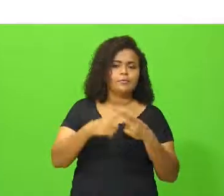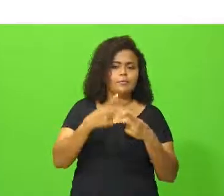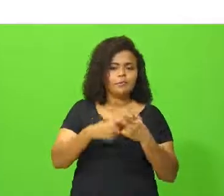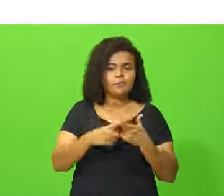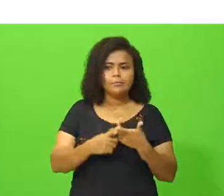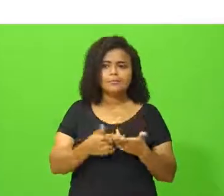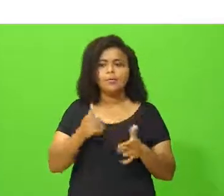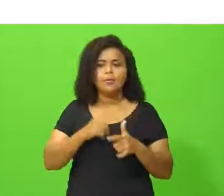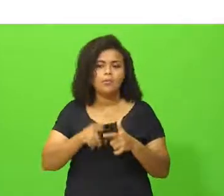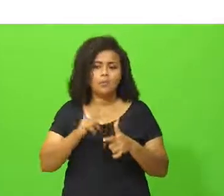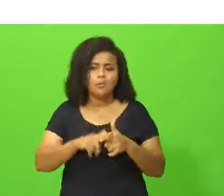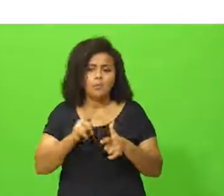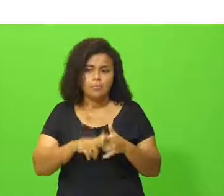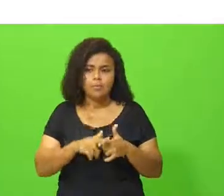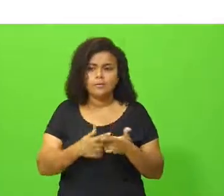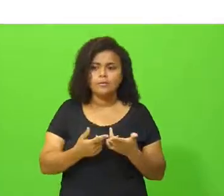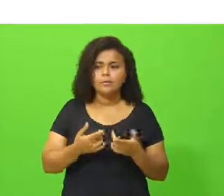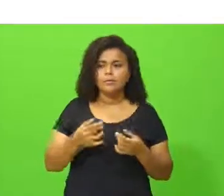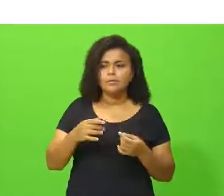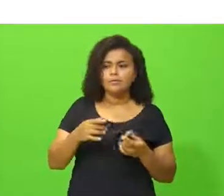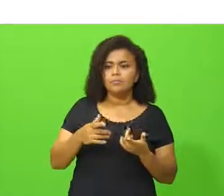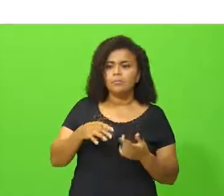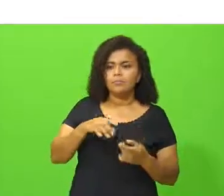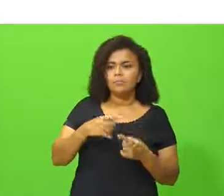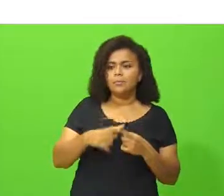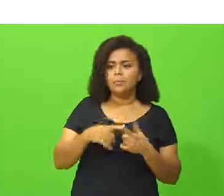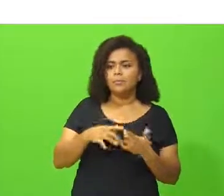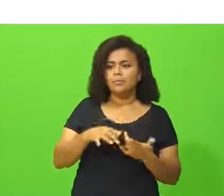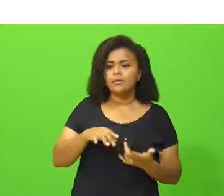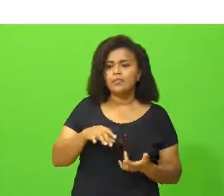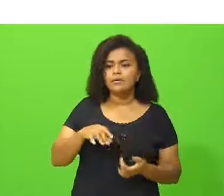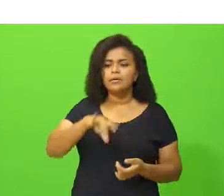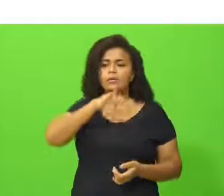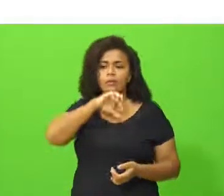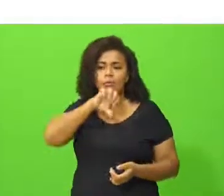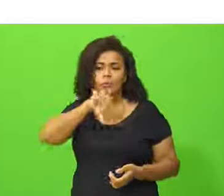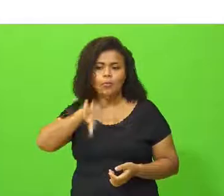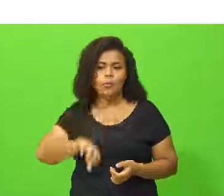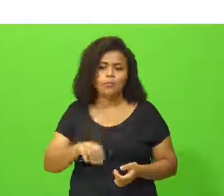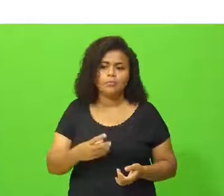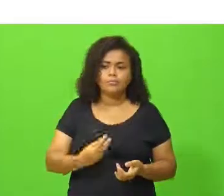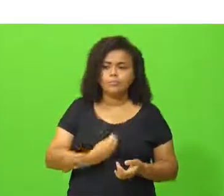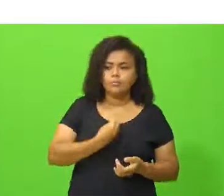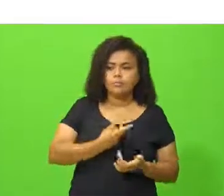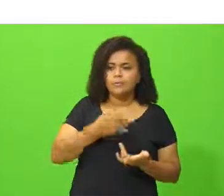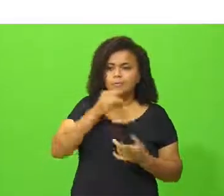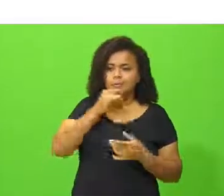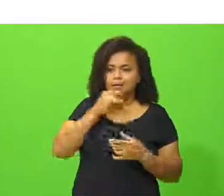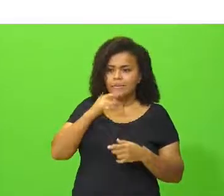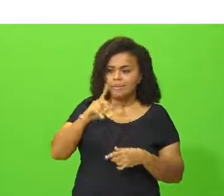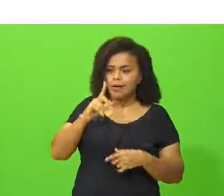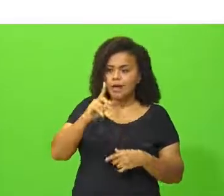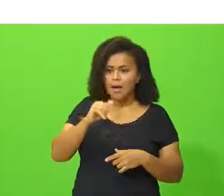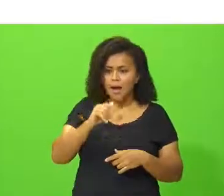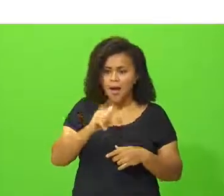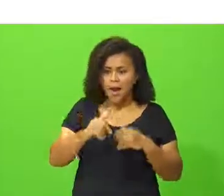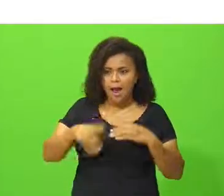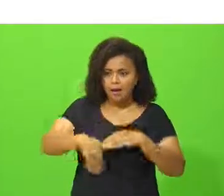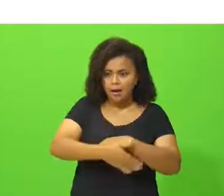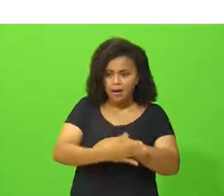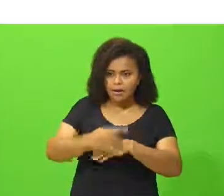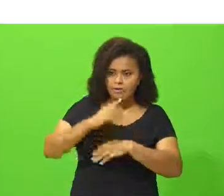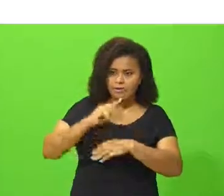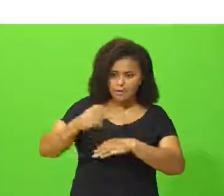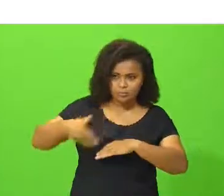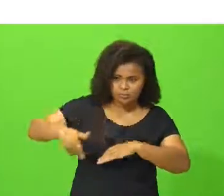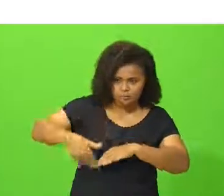resulta em um dano à qualidade de um fator ou parâmetro ambiental. Por exemplo, o lançamento de esgotos não tratados em um